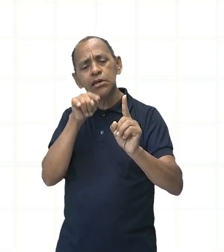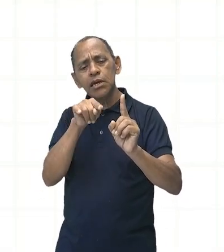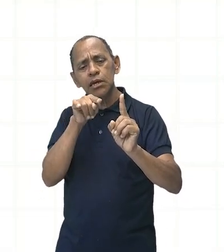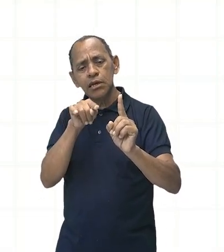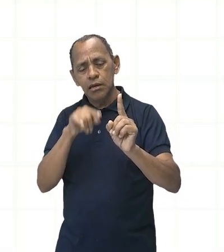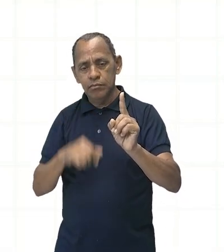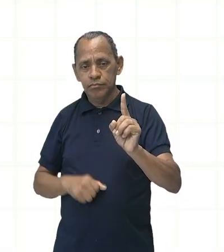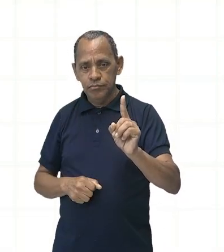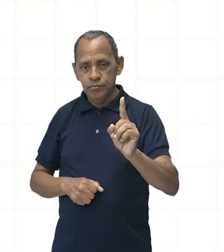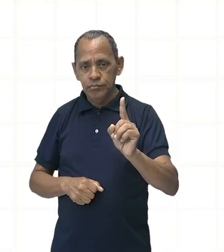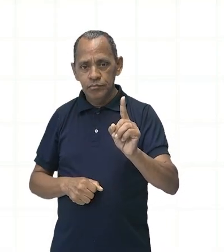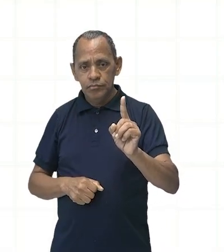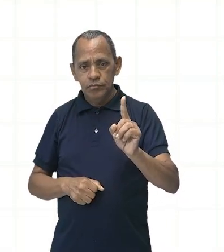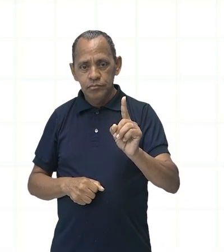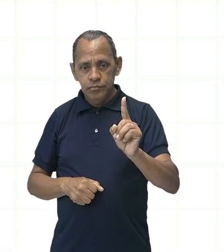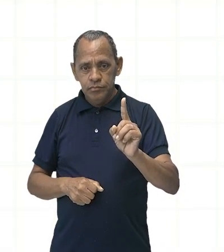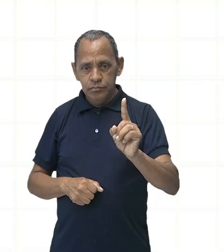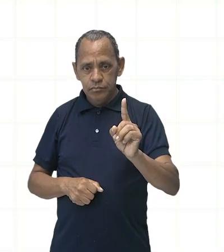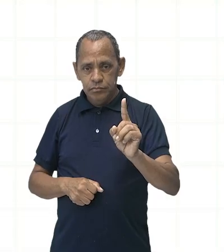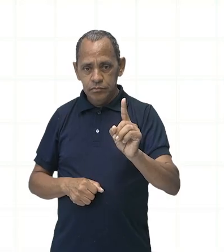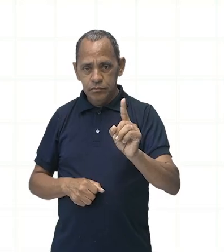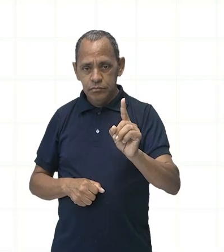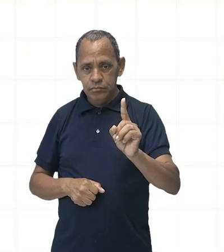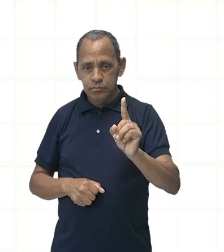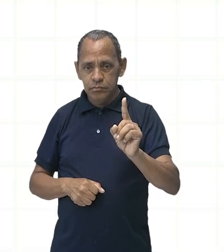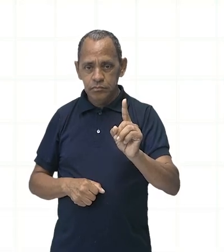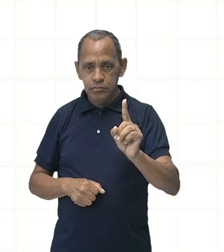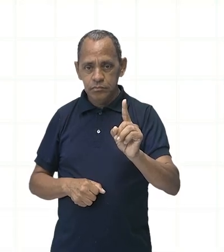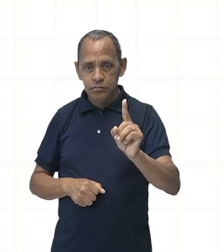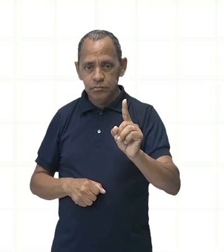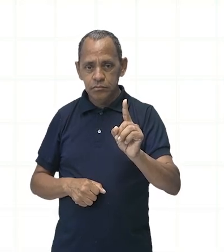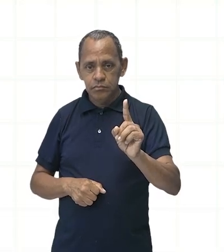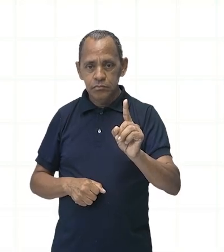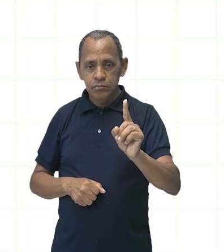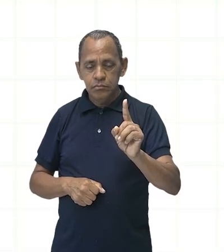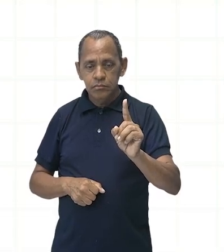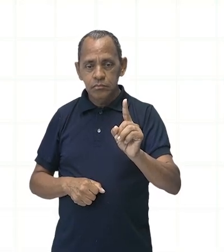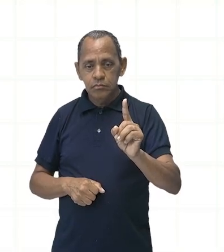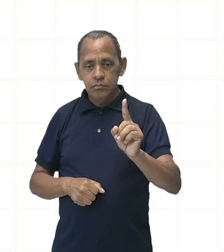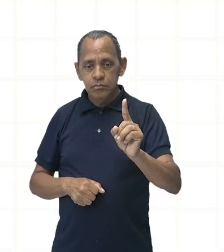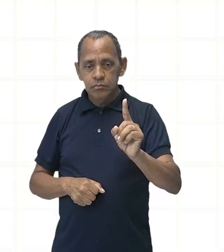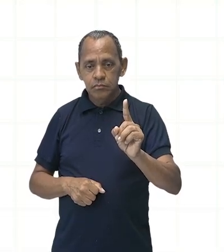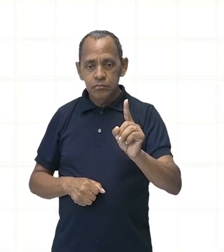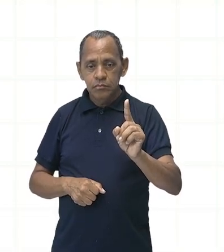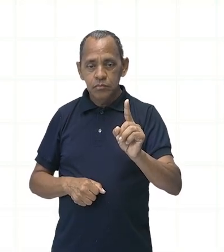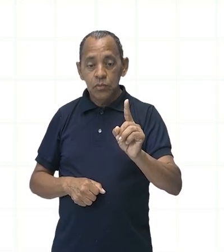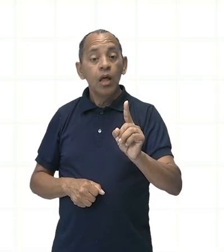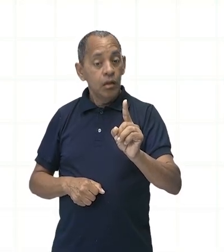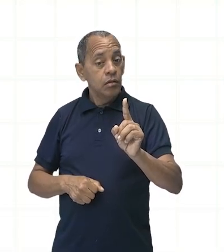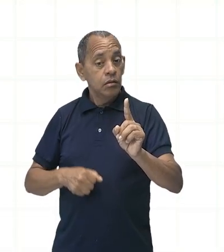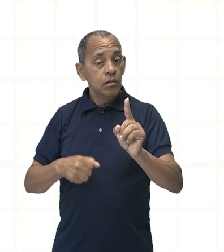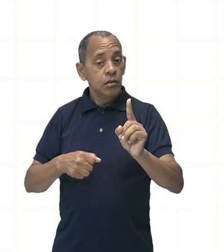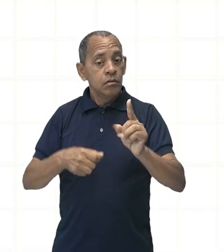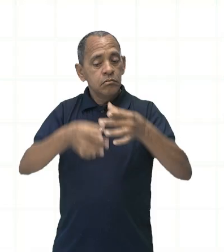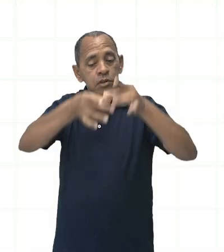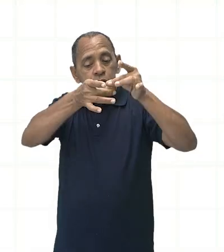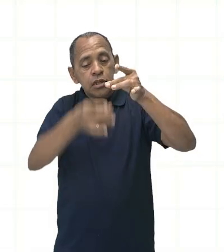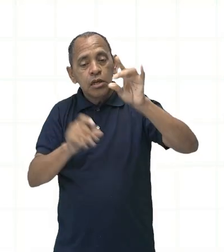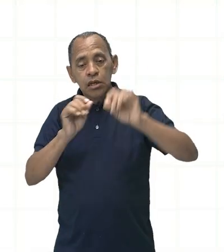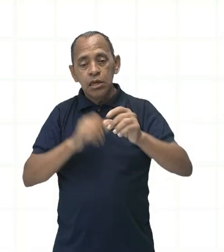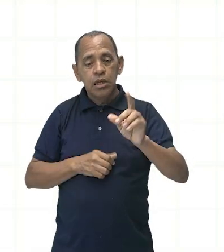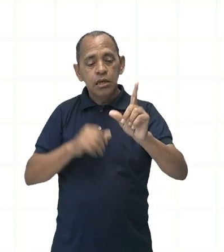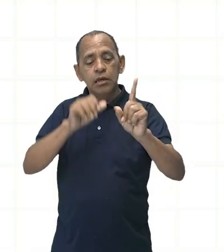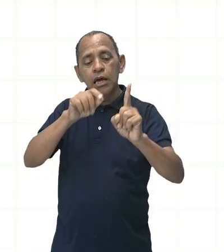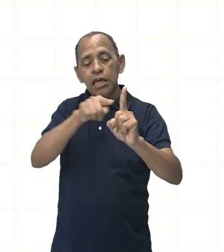parte mais alta da onda, ou pode ser também a mais baixa, representando o vale, para nós descrevermos o que nós chamamos